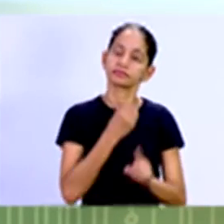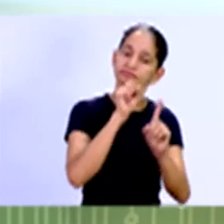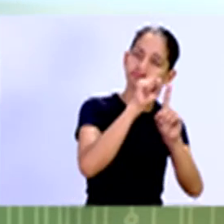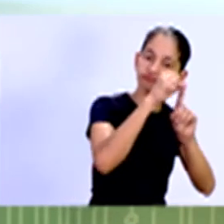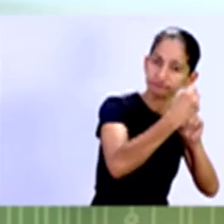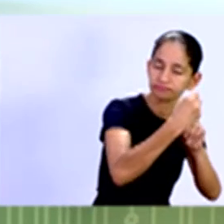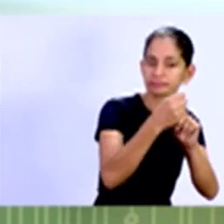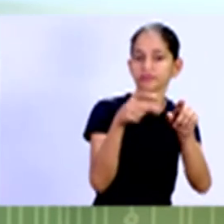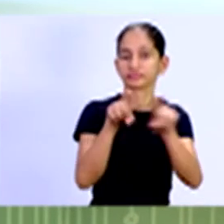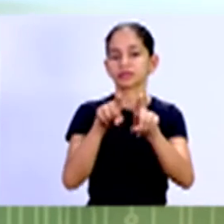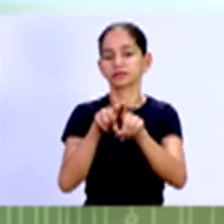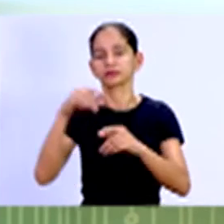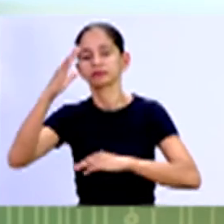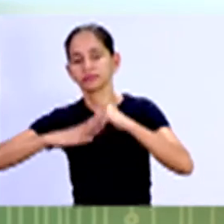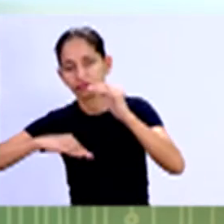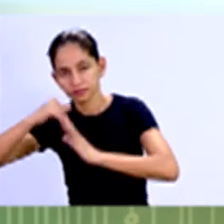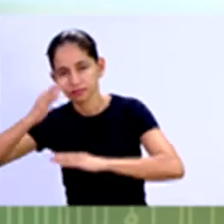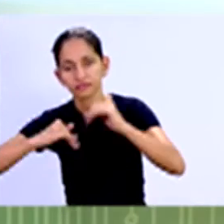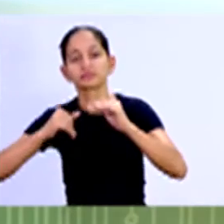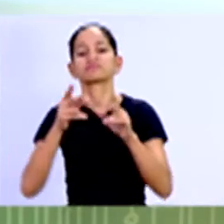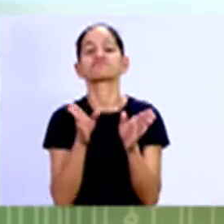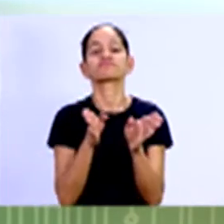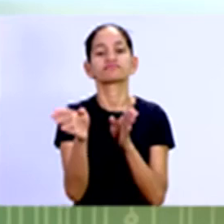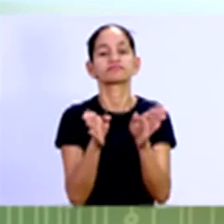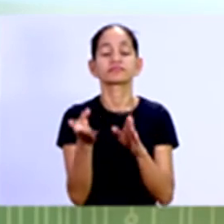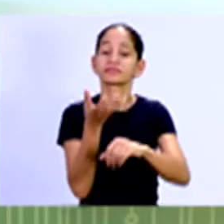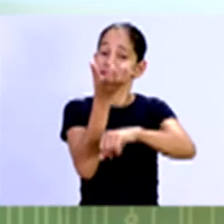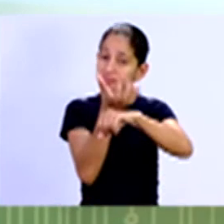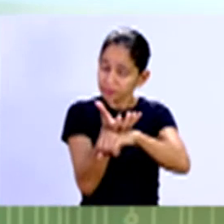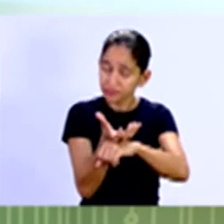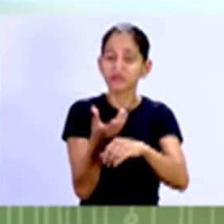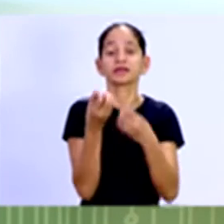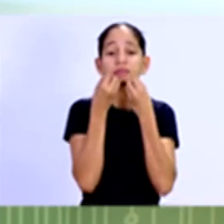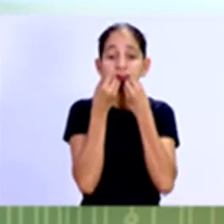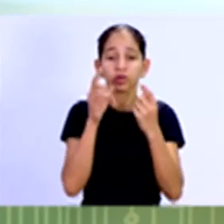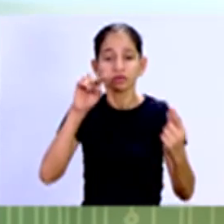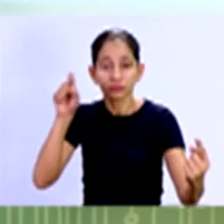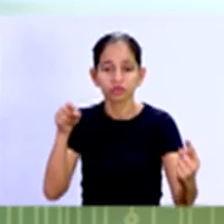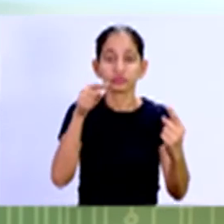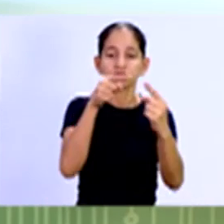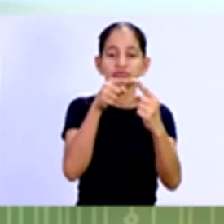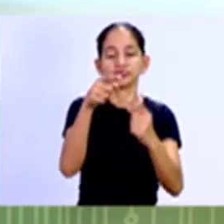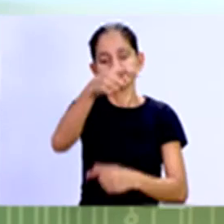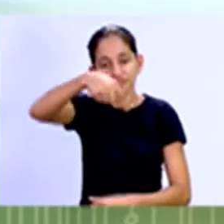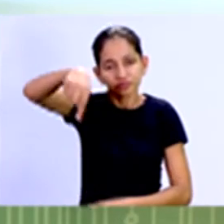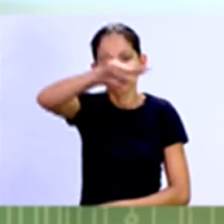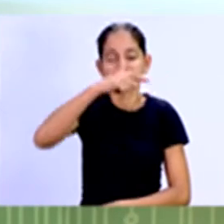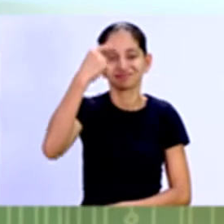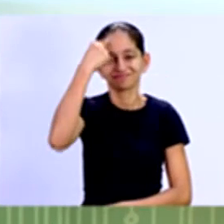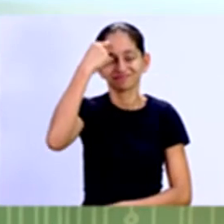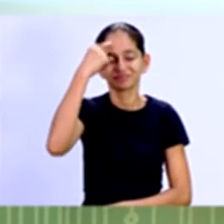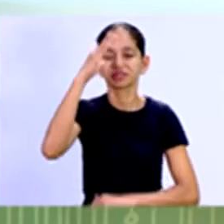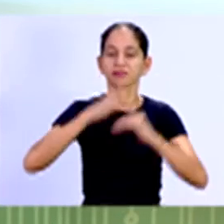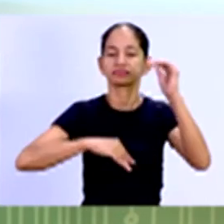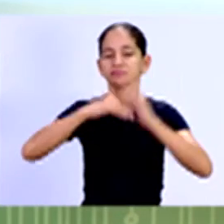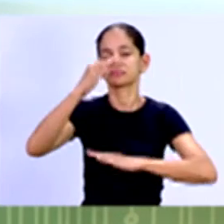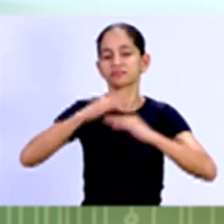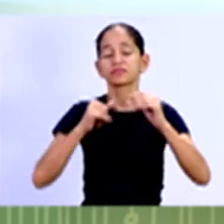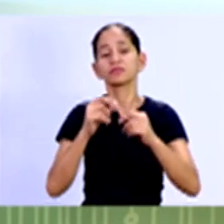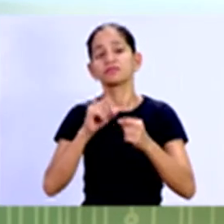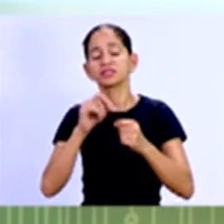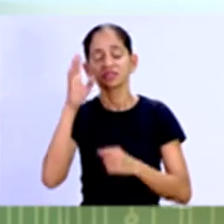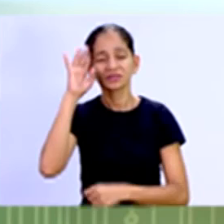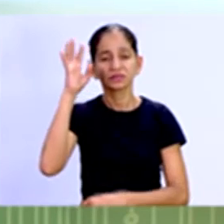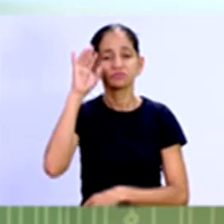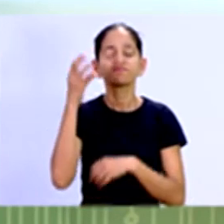social quanto no âmbito profissional, né? Essa disciplina, ela tem esse objetivo de fazer você, enquanto profissional, refletir